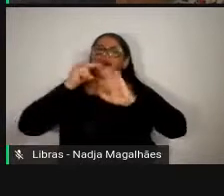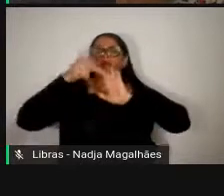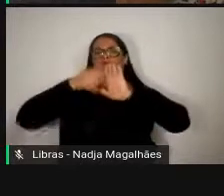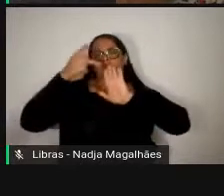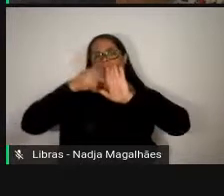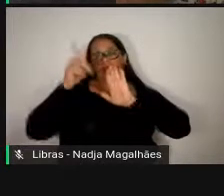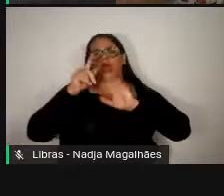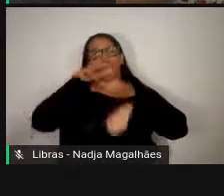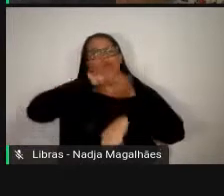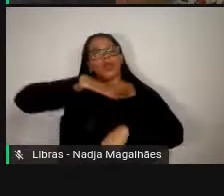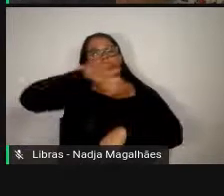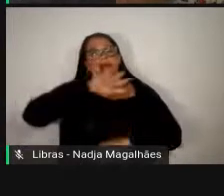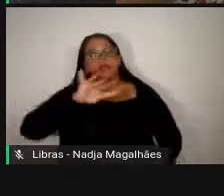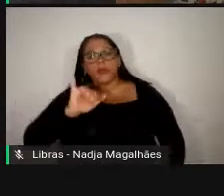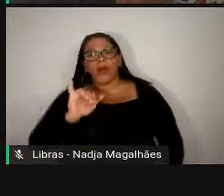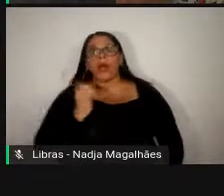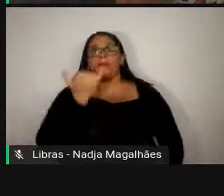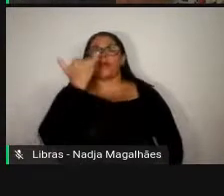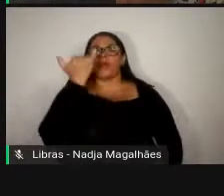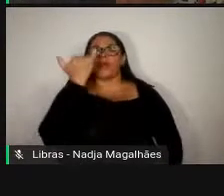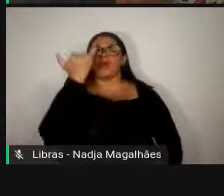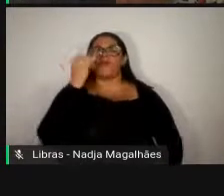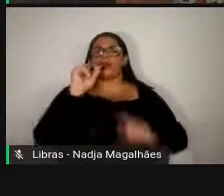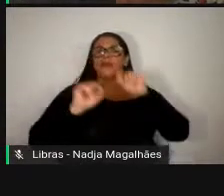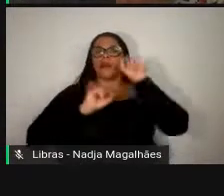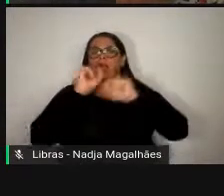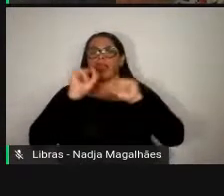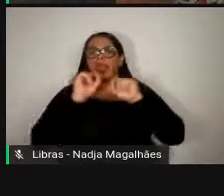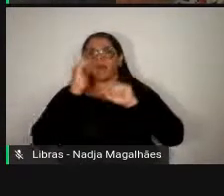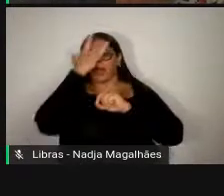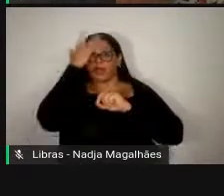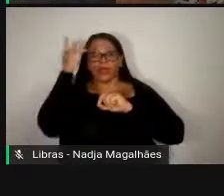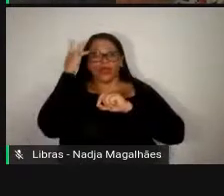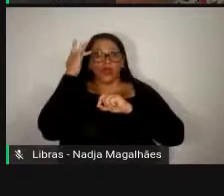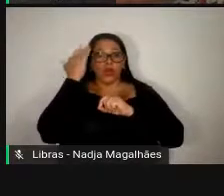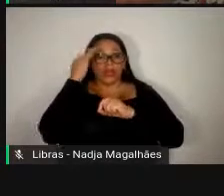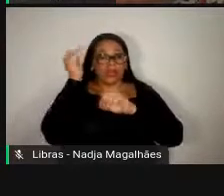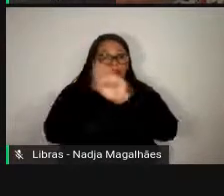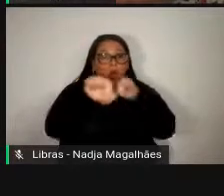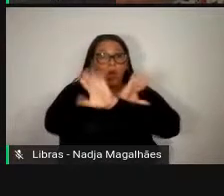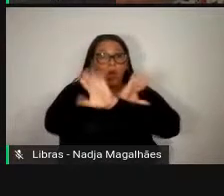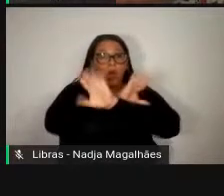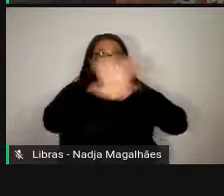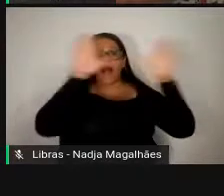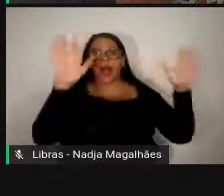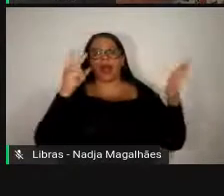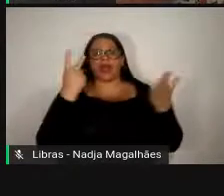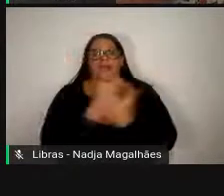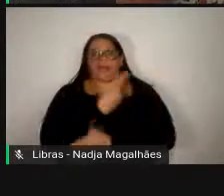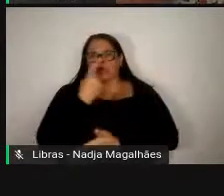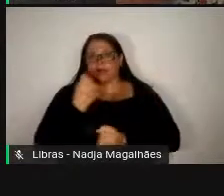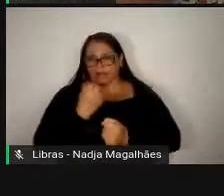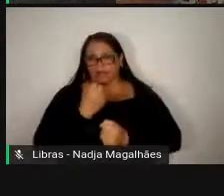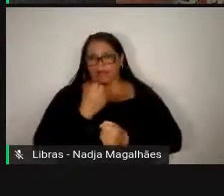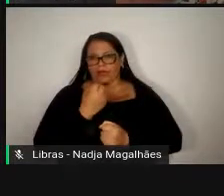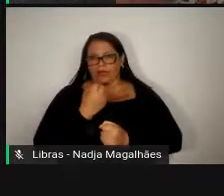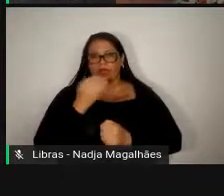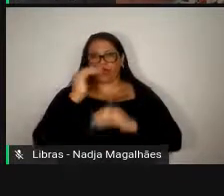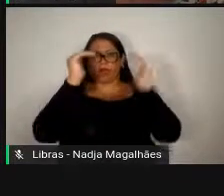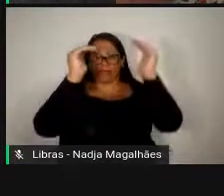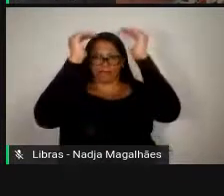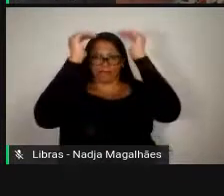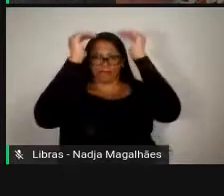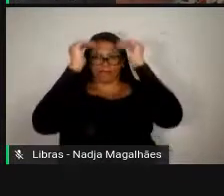é um espaço que ele é aproveitado para traduzir para o cidadão o que está acontecendo naquele momento, entendeu? Então, é a divisão de tela que vocês estão vendo embaixo